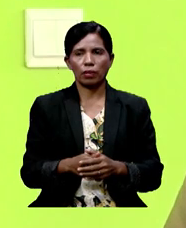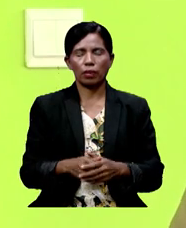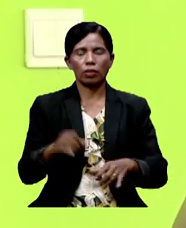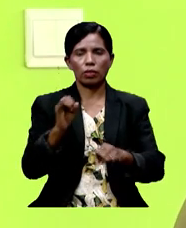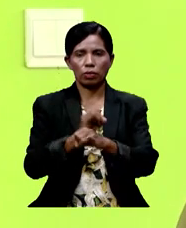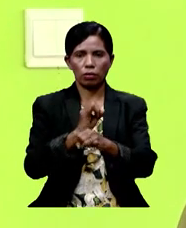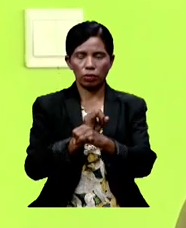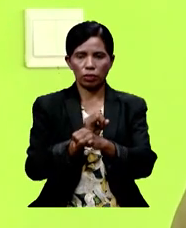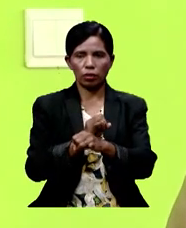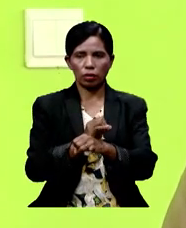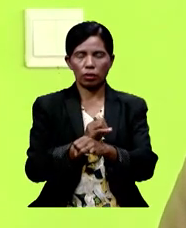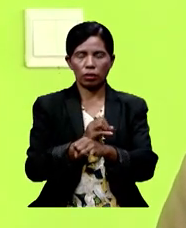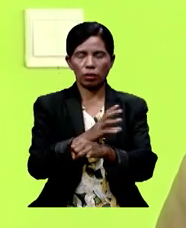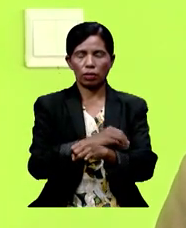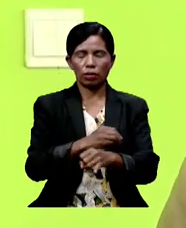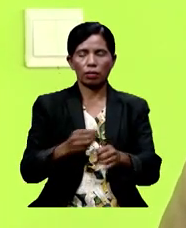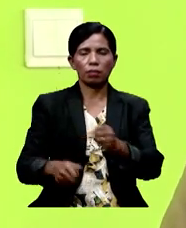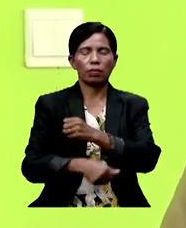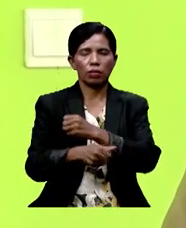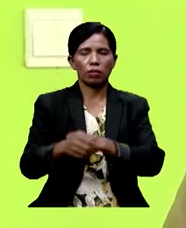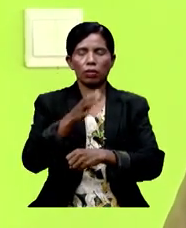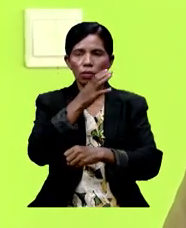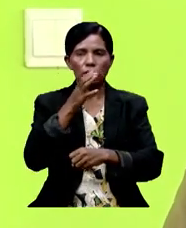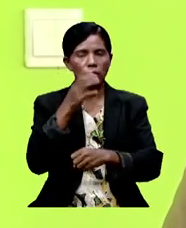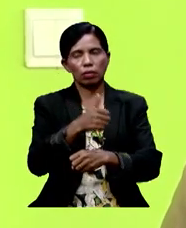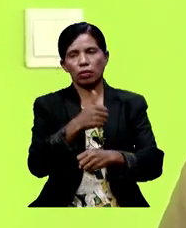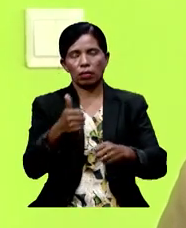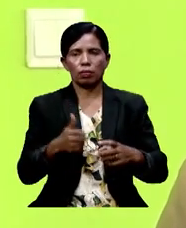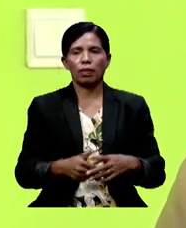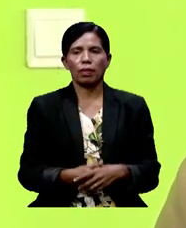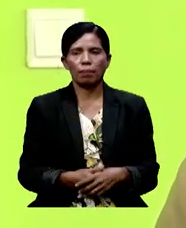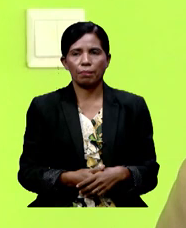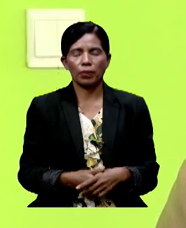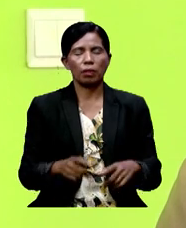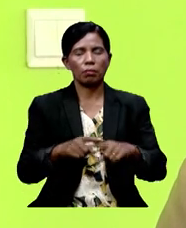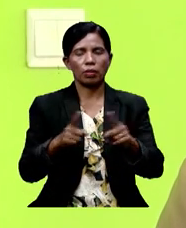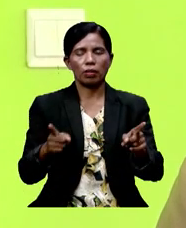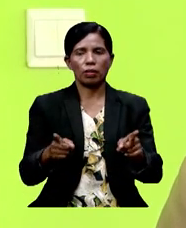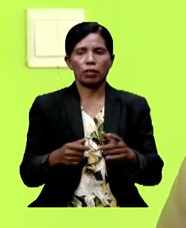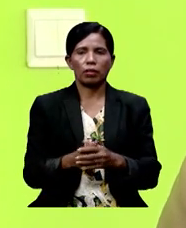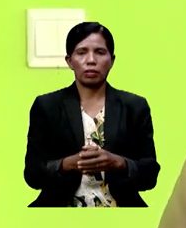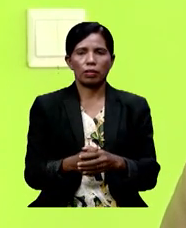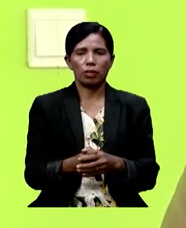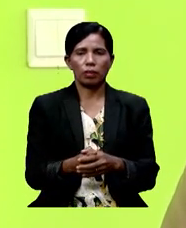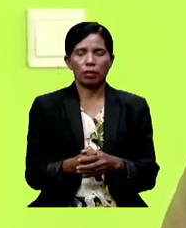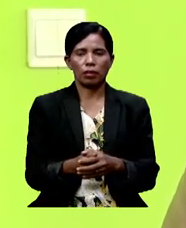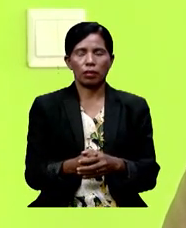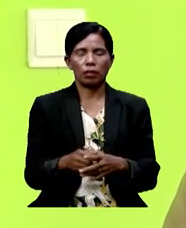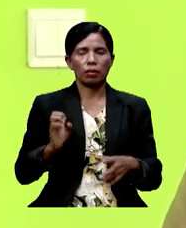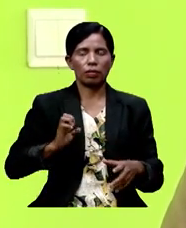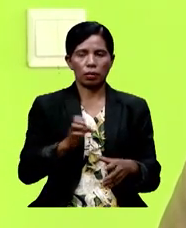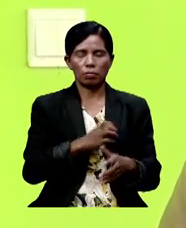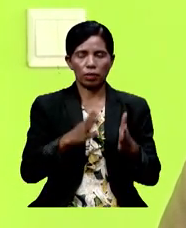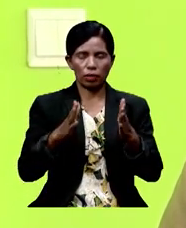indústrias, pesca, agricultura, no seu celular. Mas bem, além de ir, né? Embaixada do Japão,